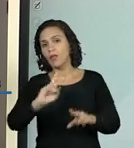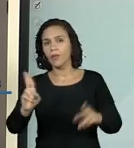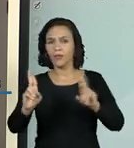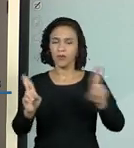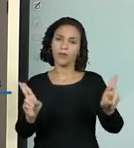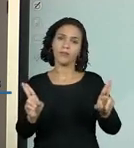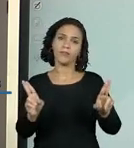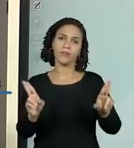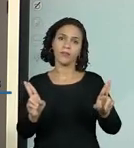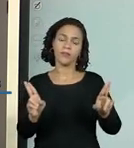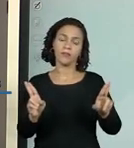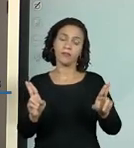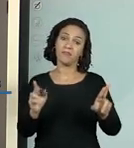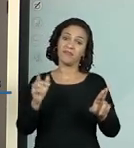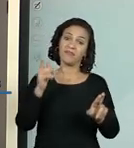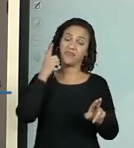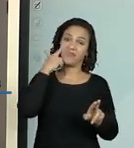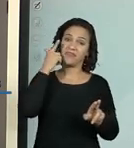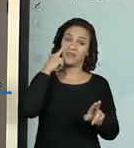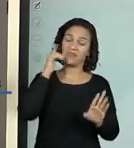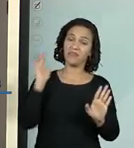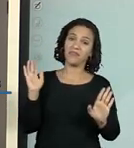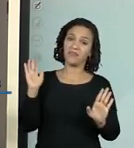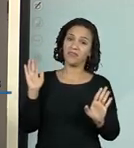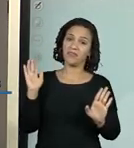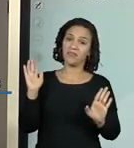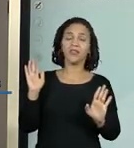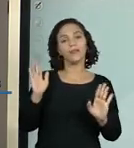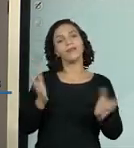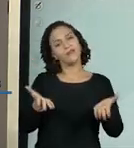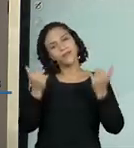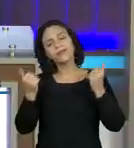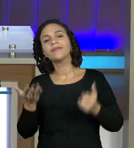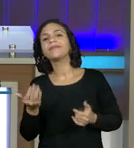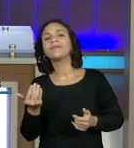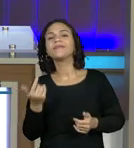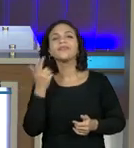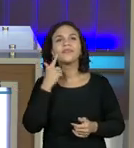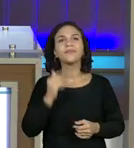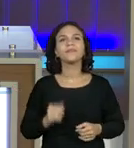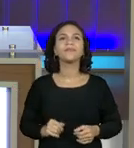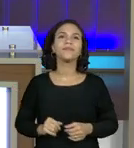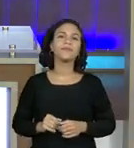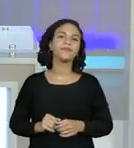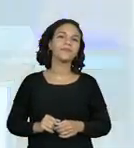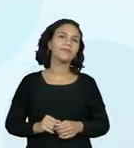mesmo nome. Não, a exceção seria o sinônimo. Mas a aula não é português. Vamos lá para a definição.